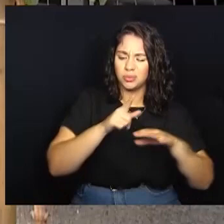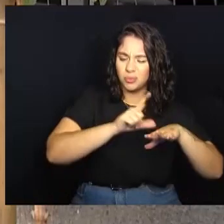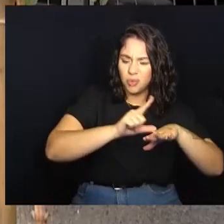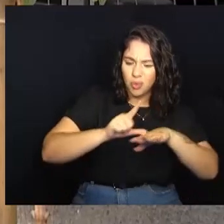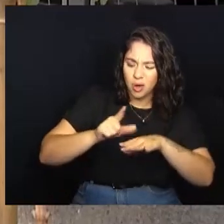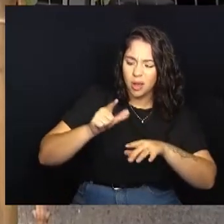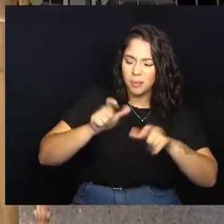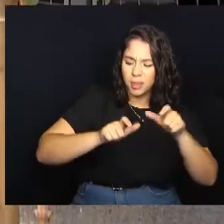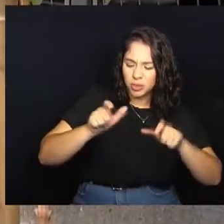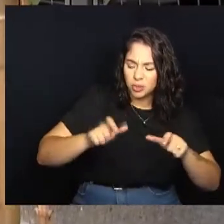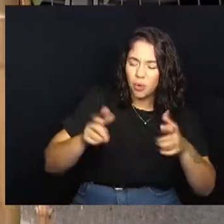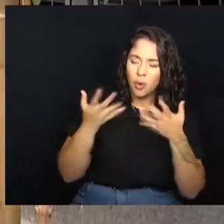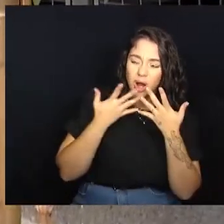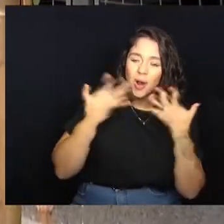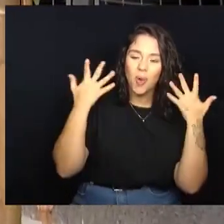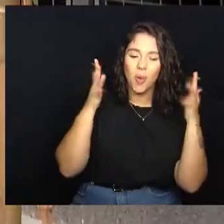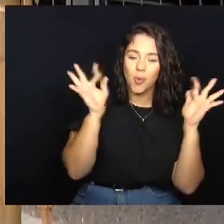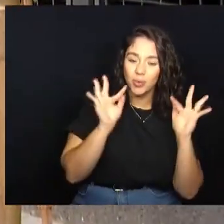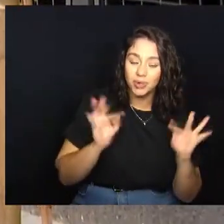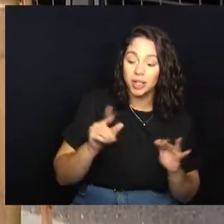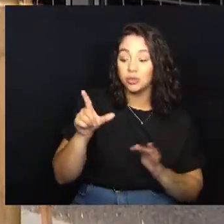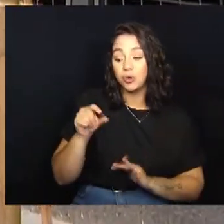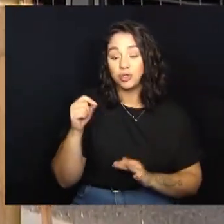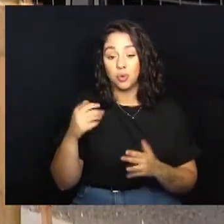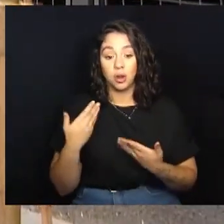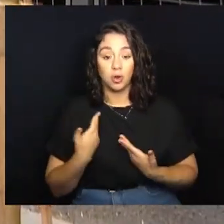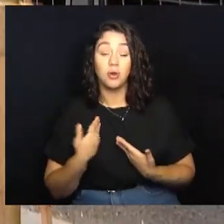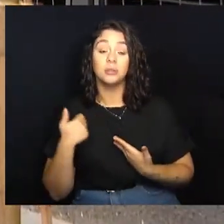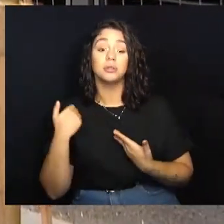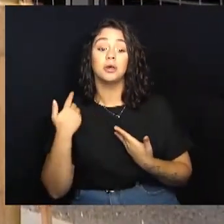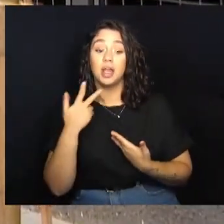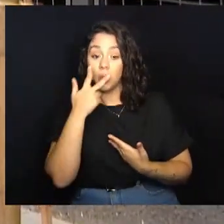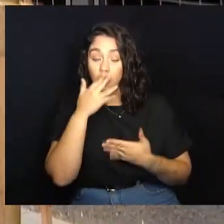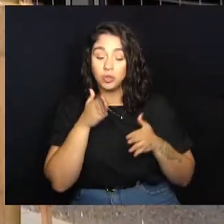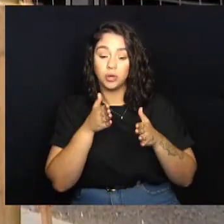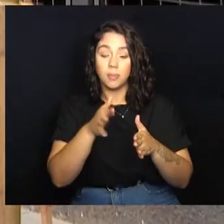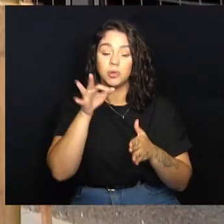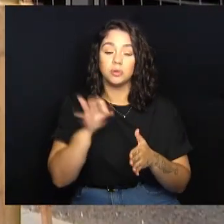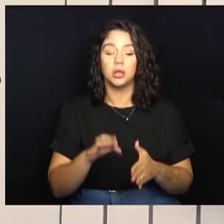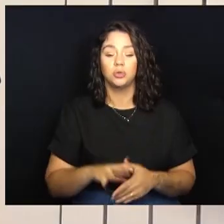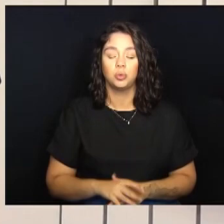muito contentes com o que está sendo feito. Então, acho que a gente está no caminho certo.